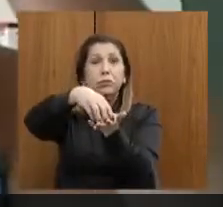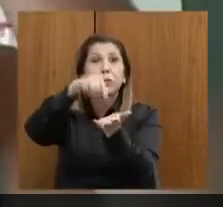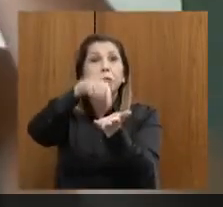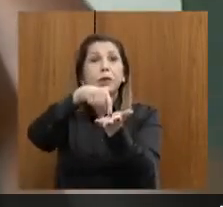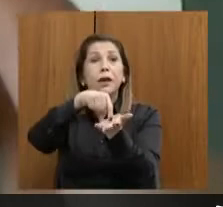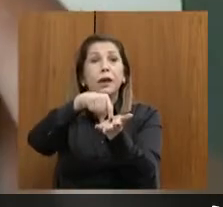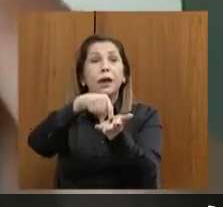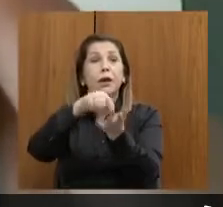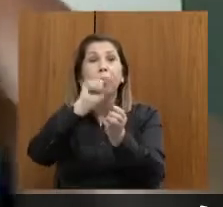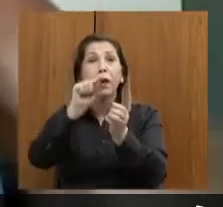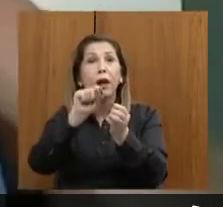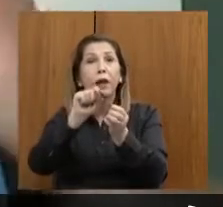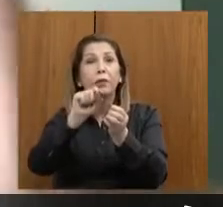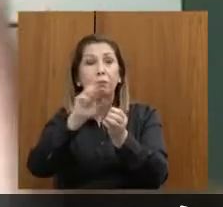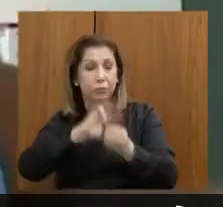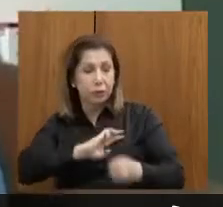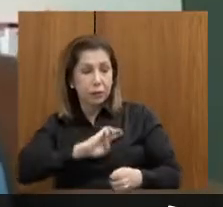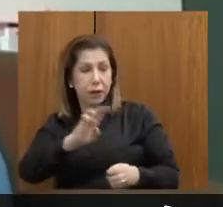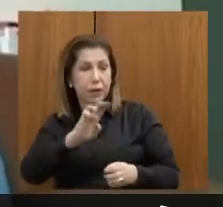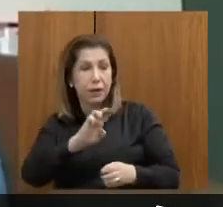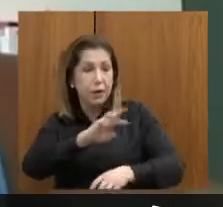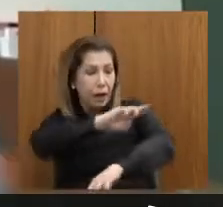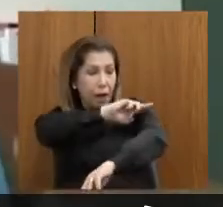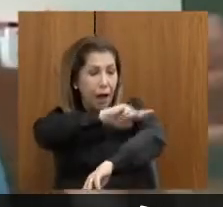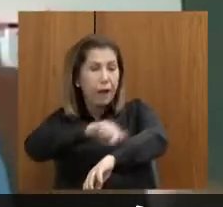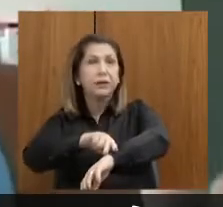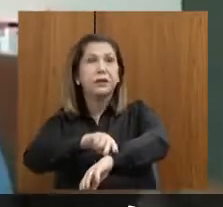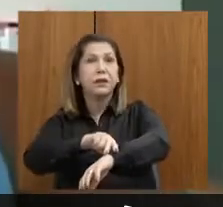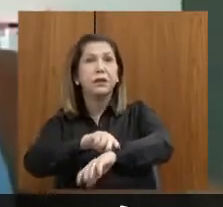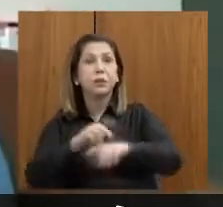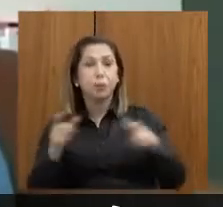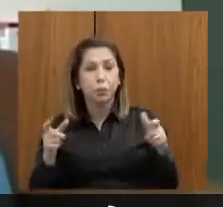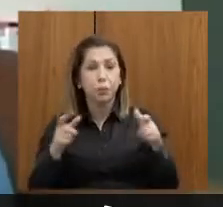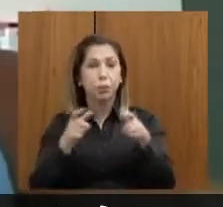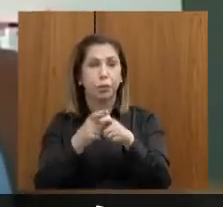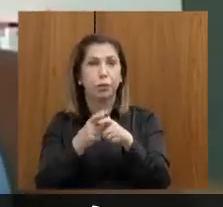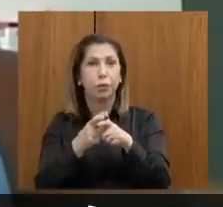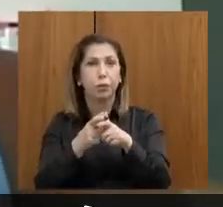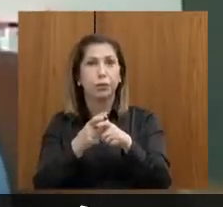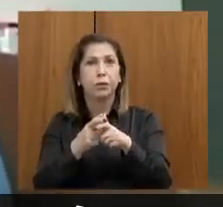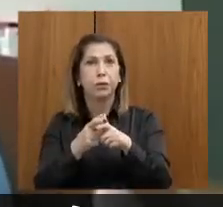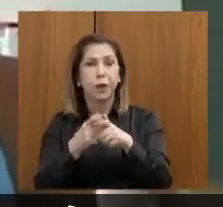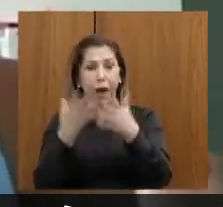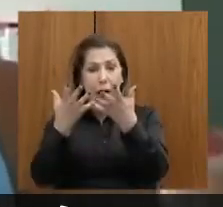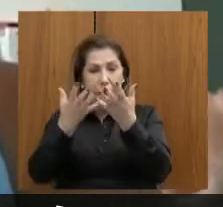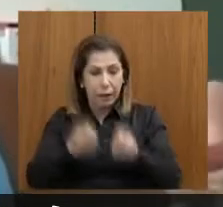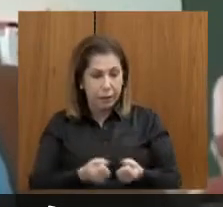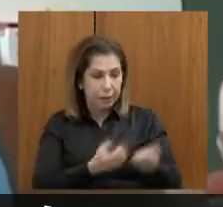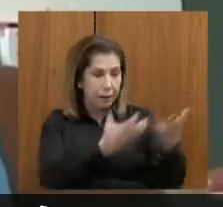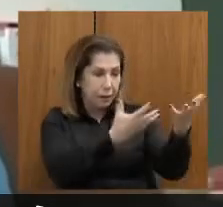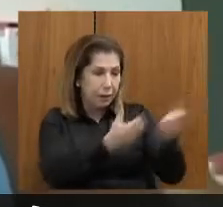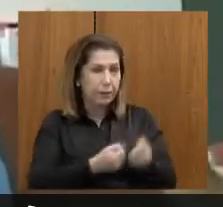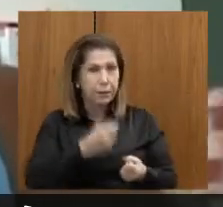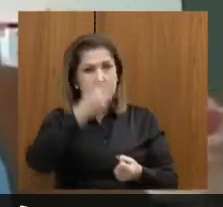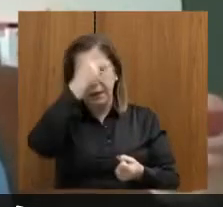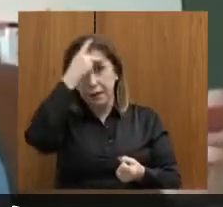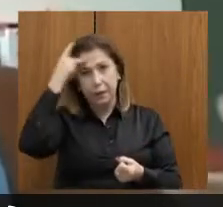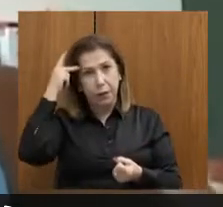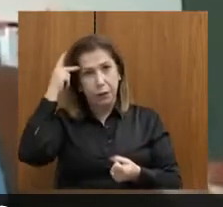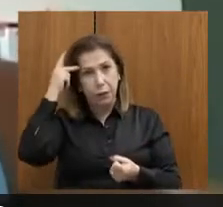e intolerância religiosa então com aparelho público que possa promover acolhimento das pessoas para atingir essa